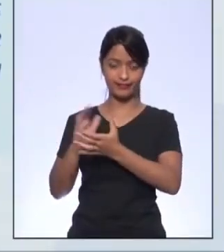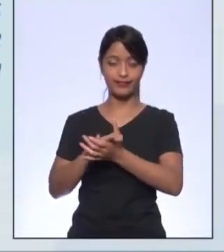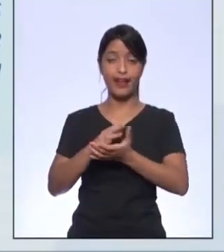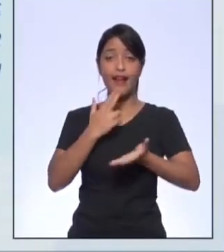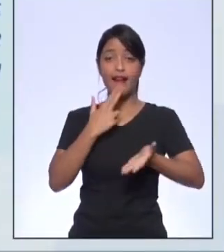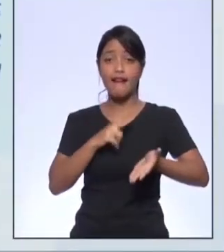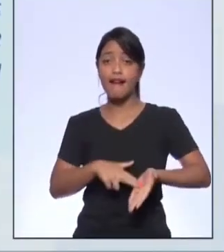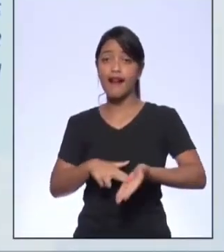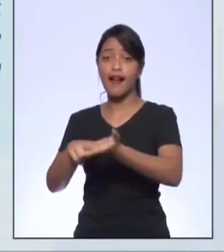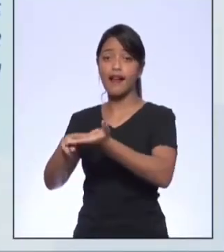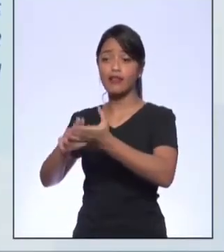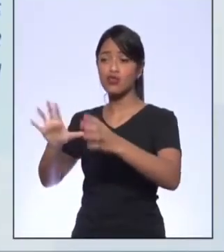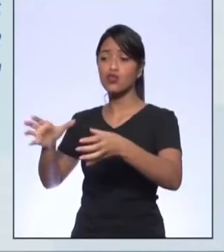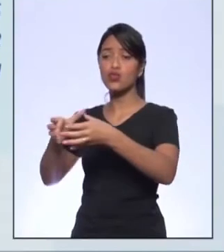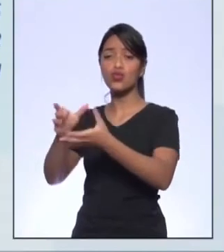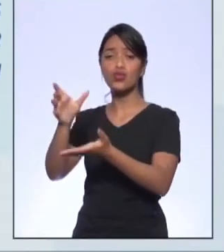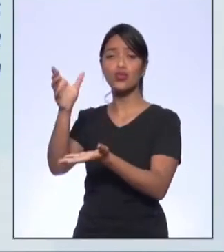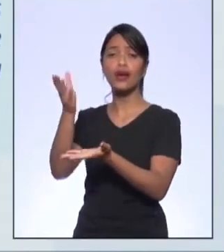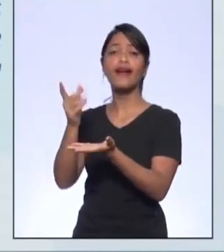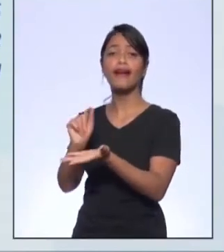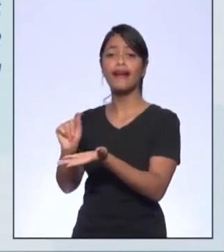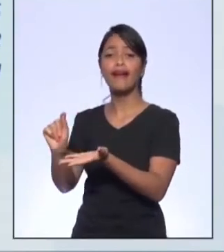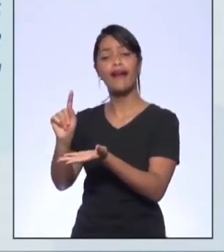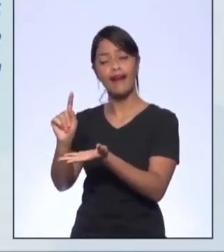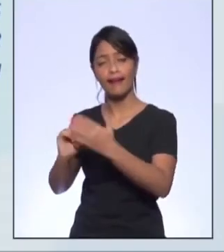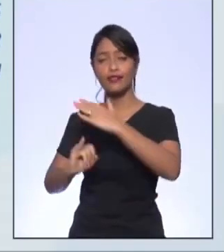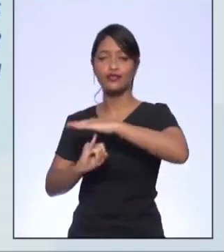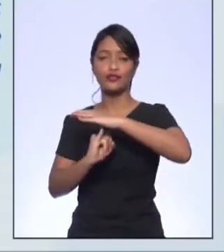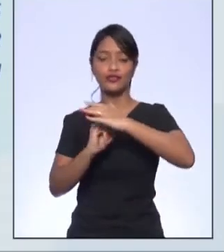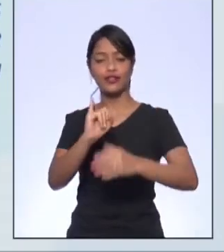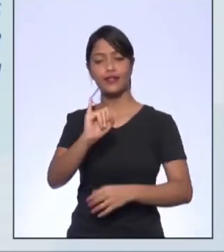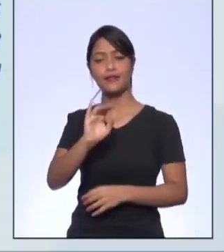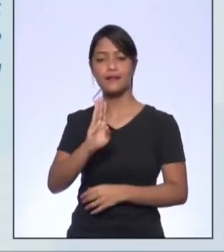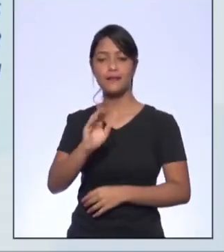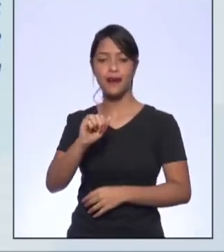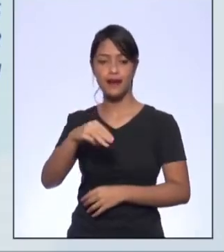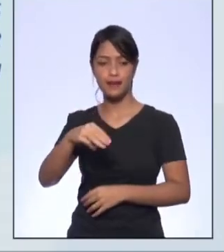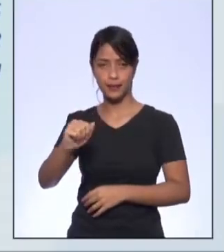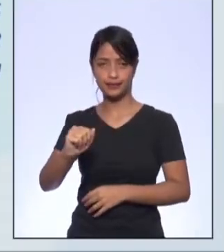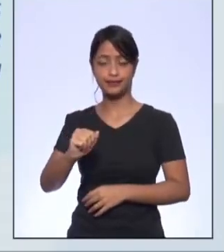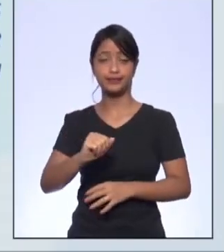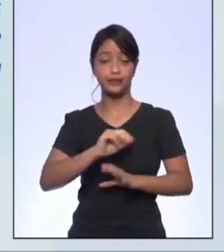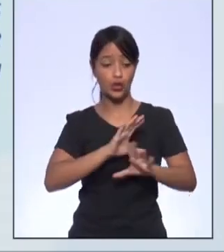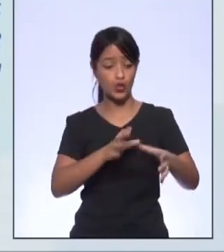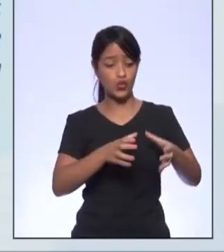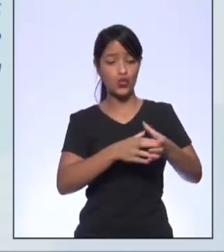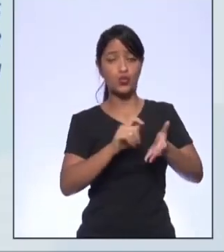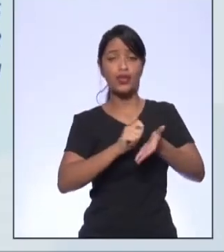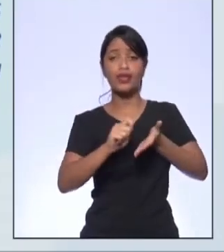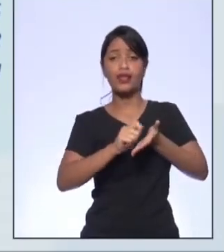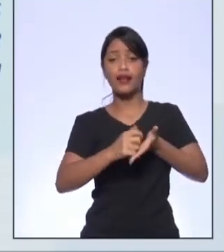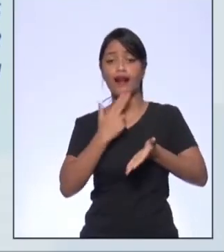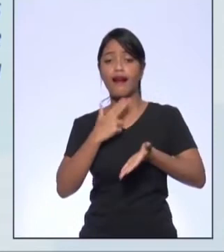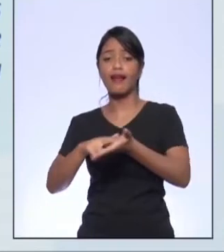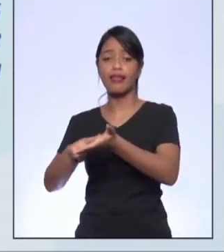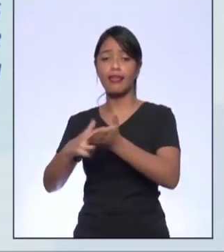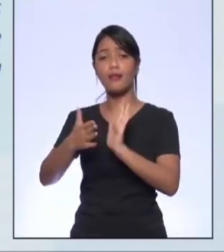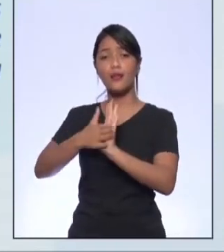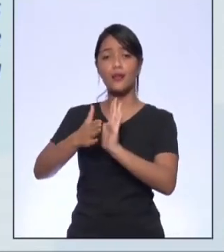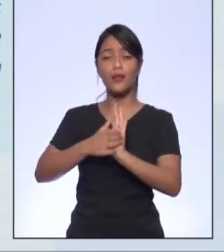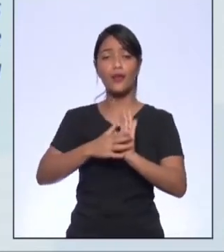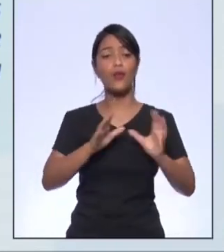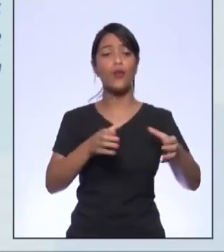IBAMA, certinho, quem respondeu o IBAMA. O proponente é o Movimento em Defesa dos Animais Silvestres, né?